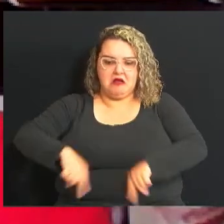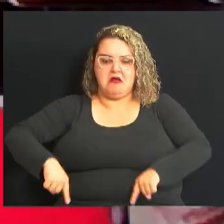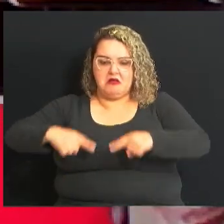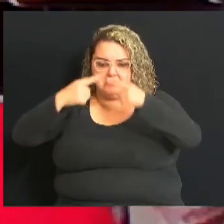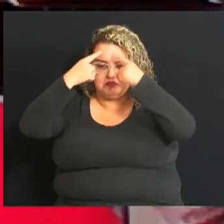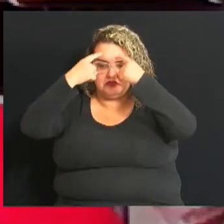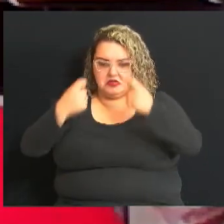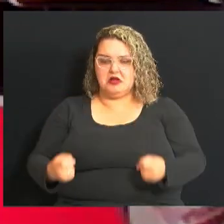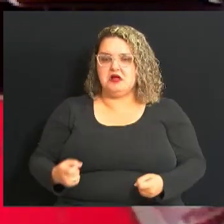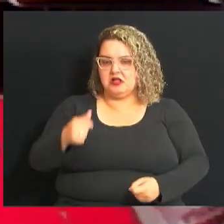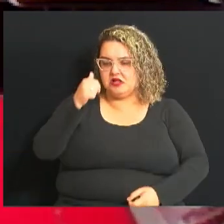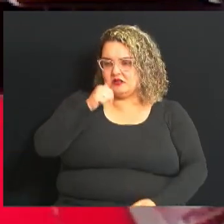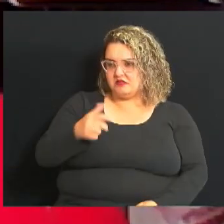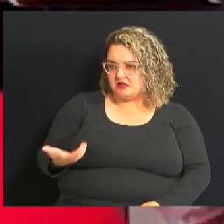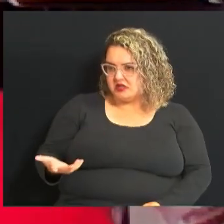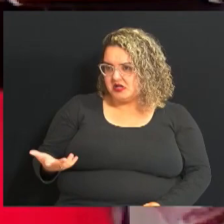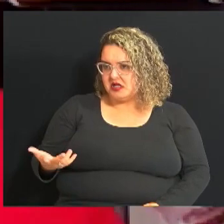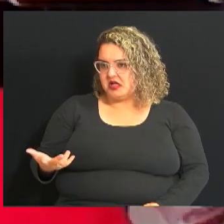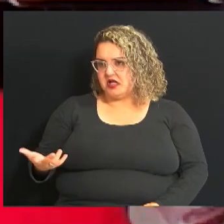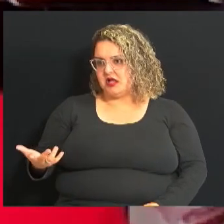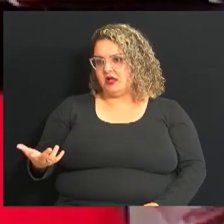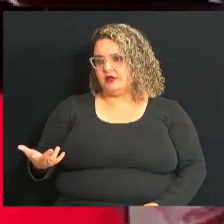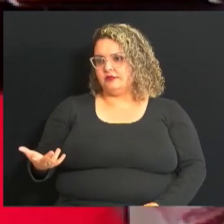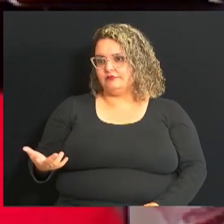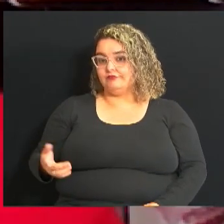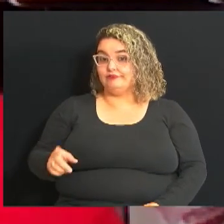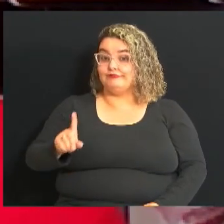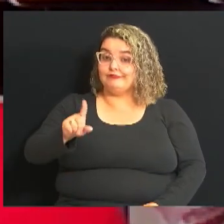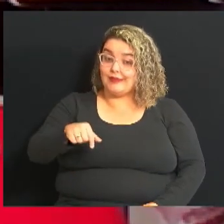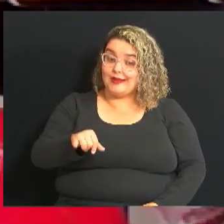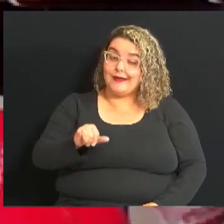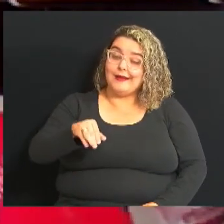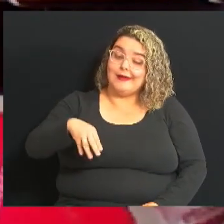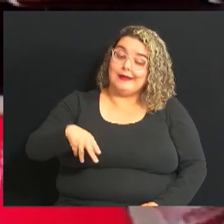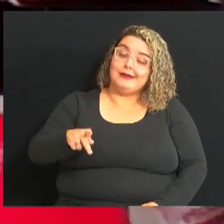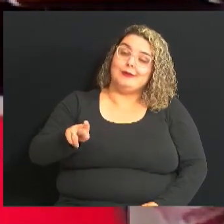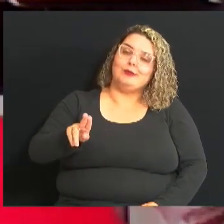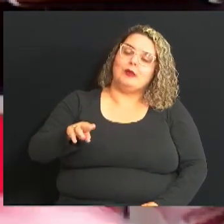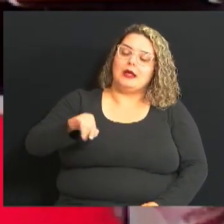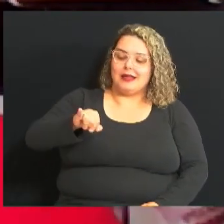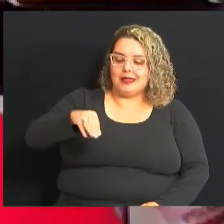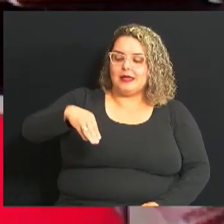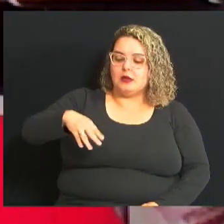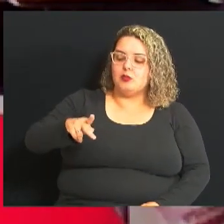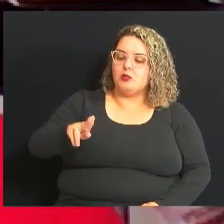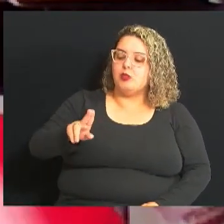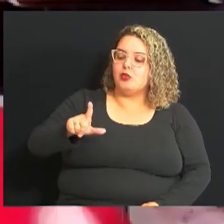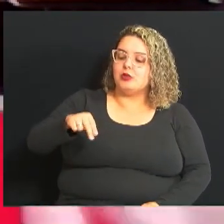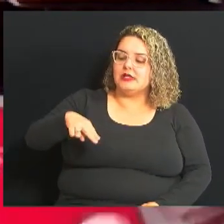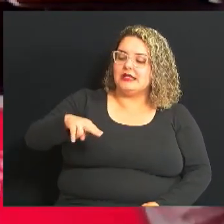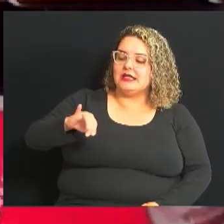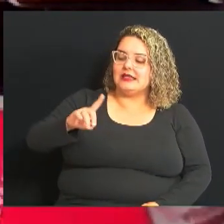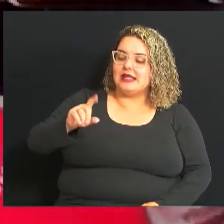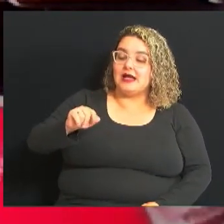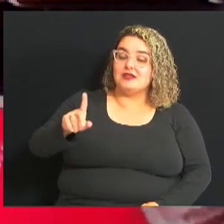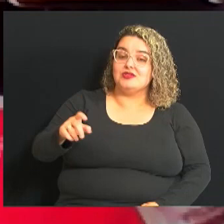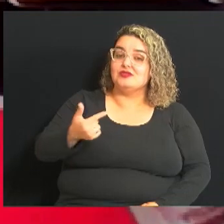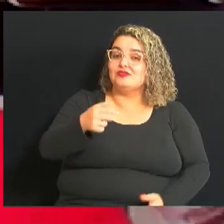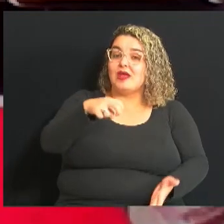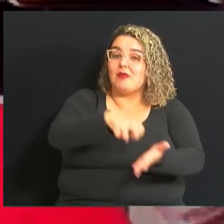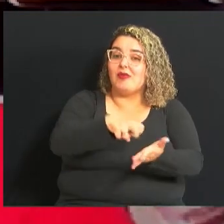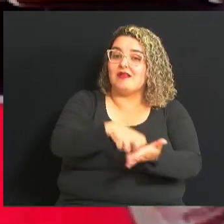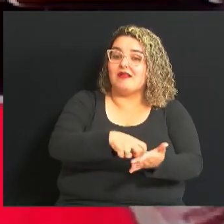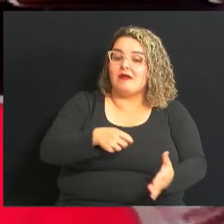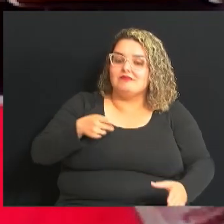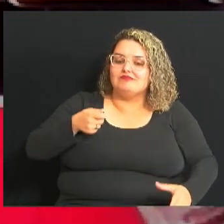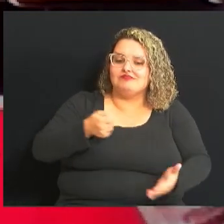mulheres, é a impunidade, não é? Então, nós temos dois polos.